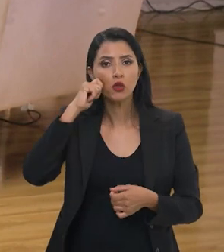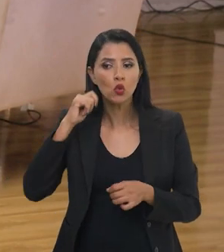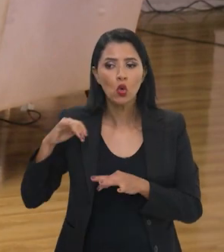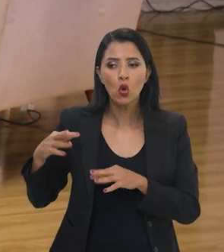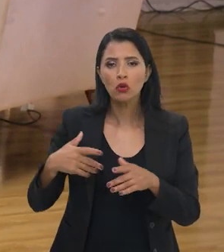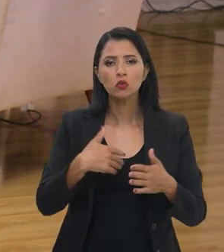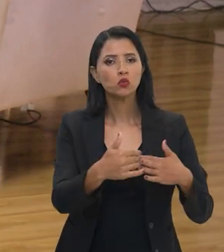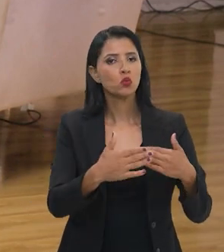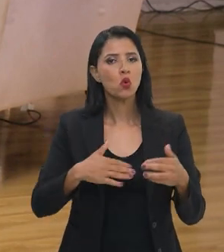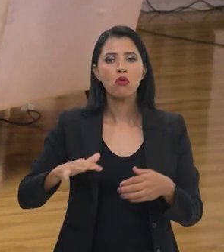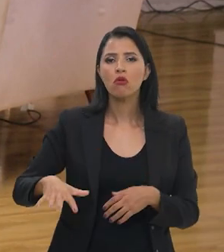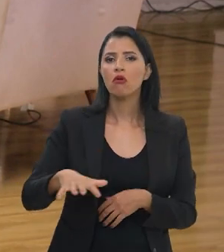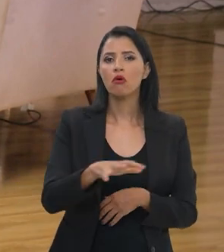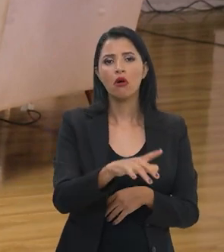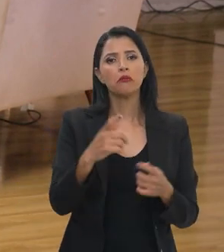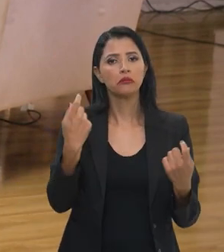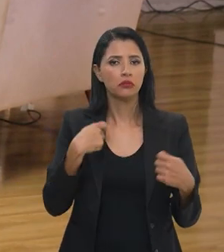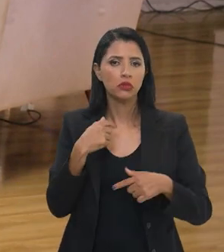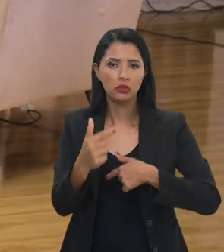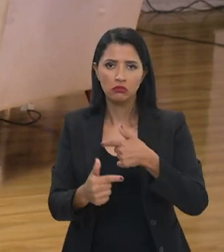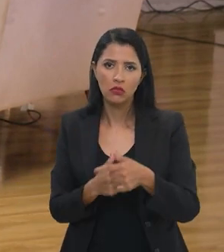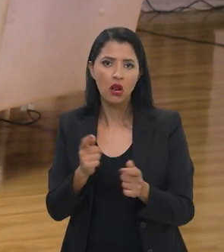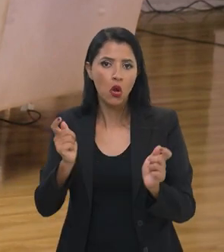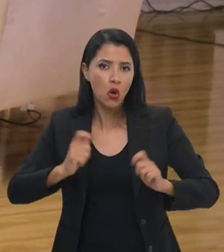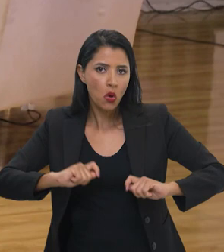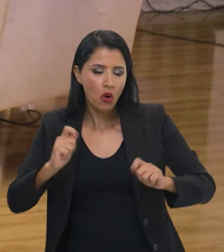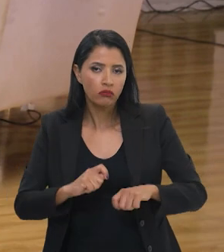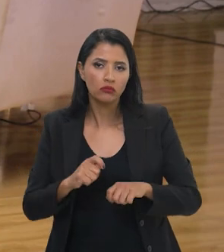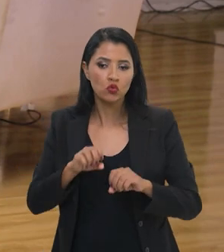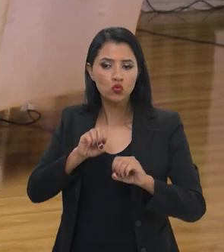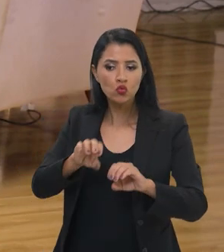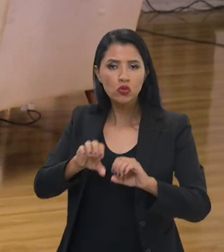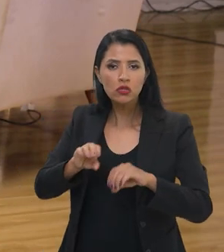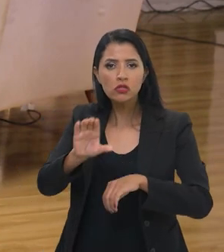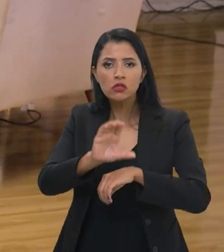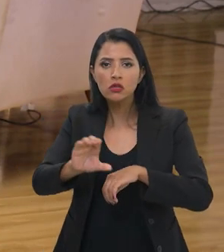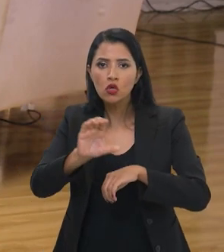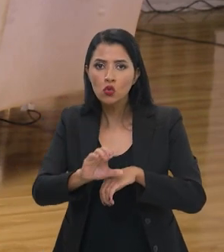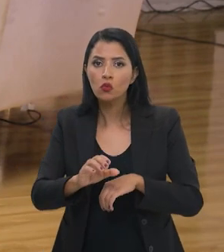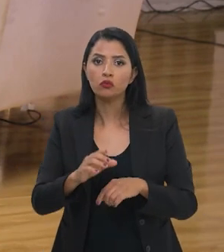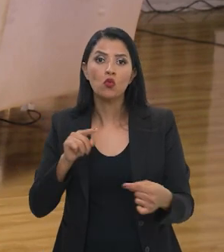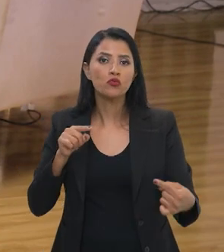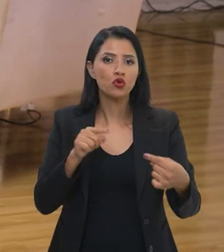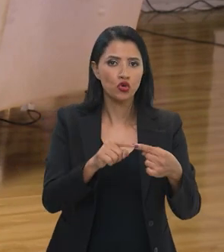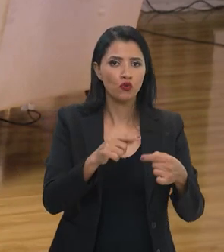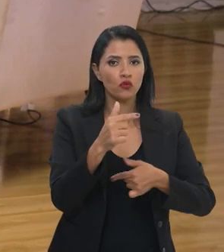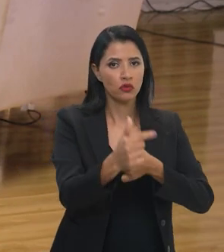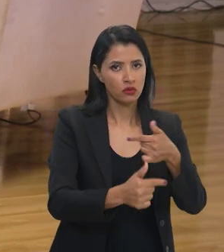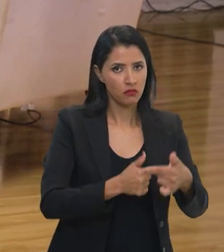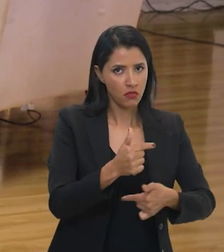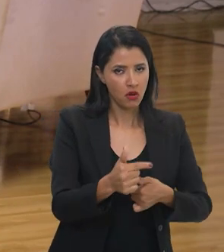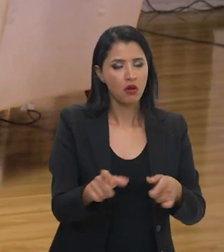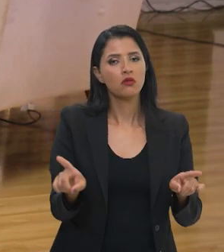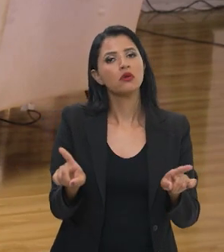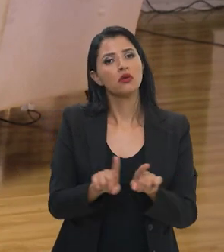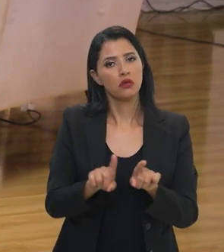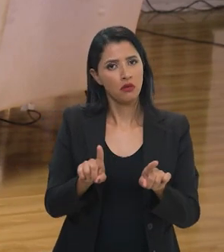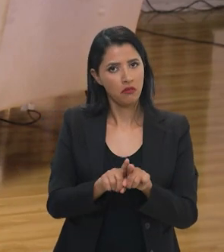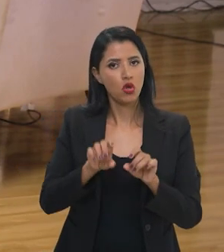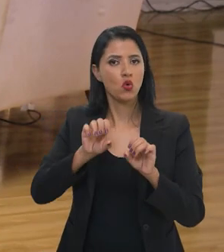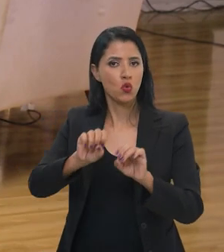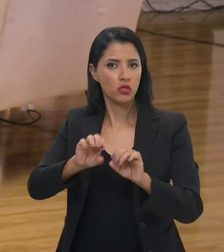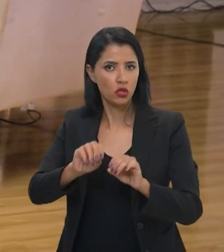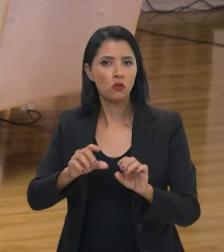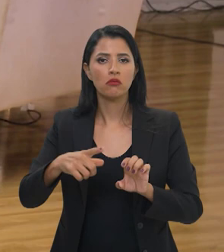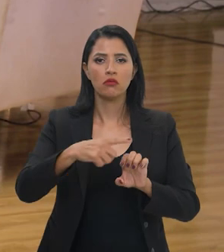petróleo em qualquer área a gente trabalhar as condições da qualificação para o emprego mas também a